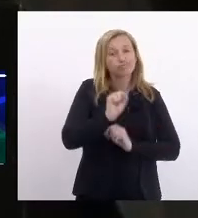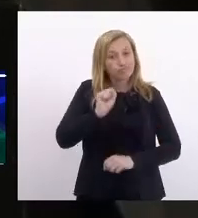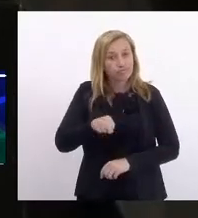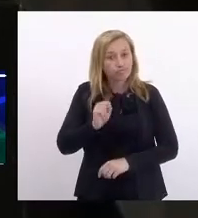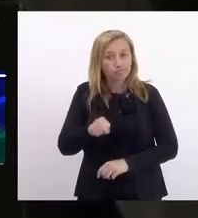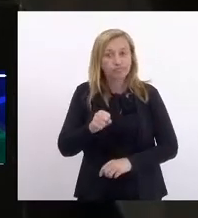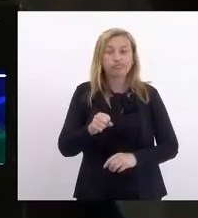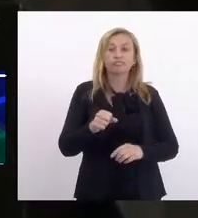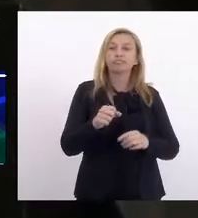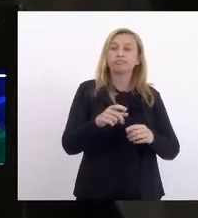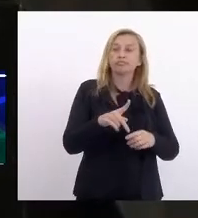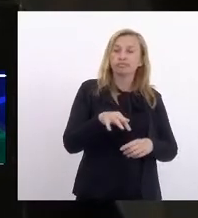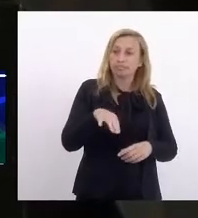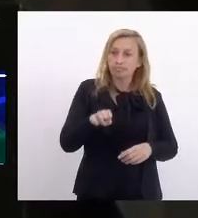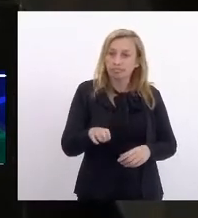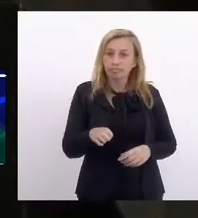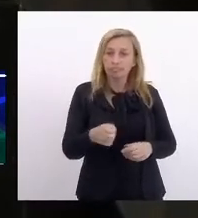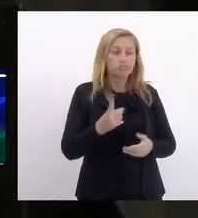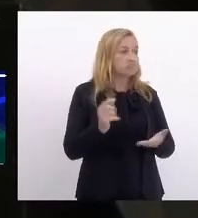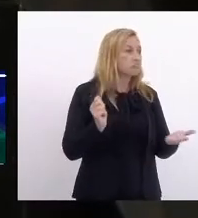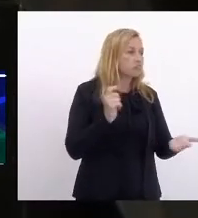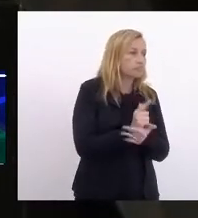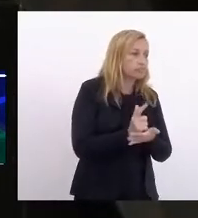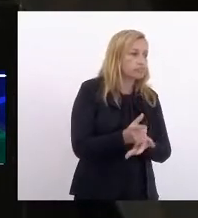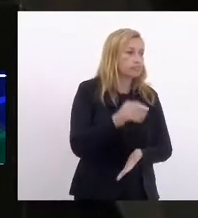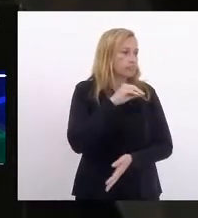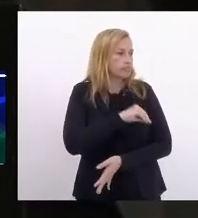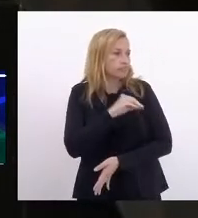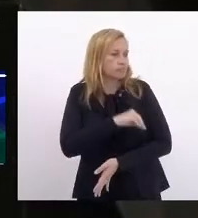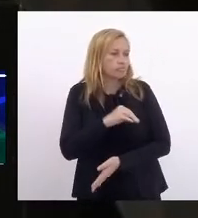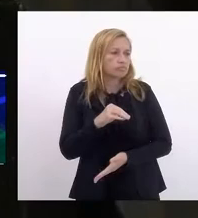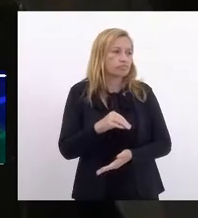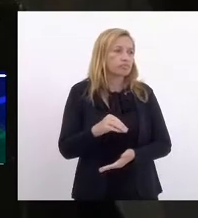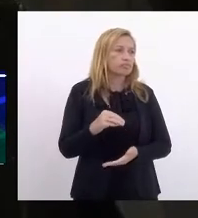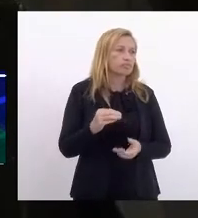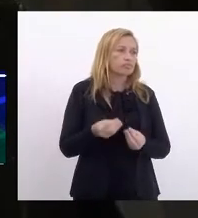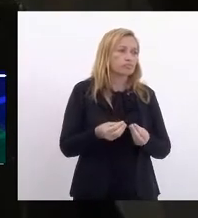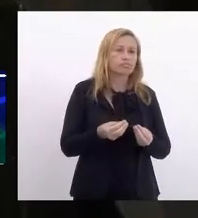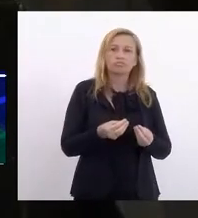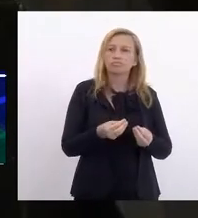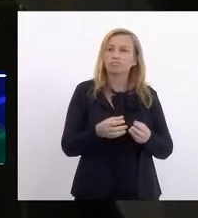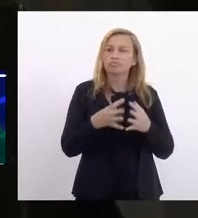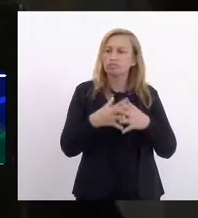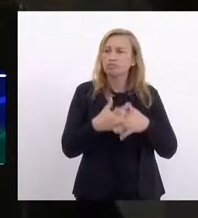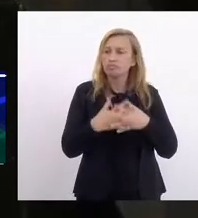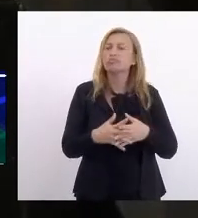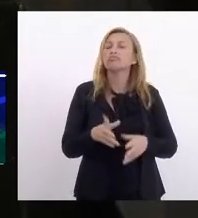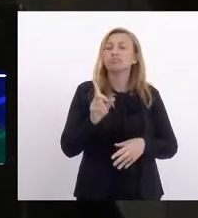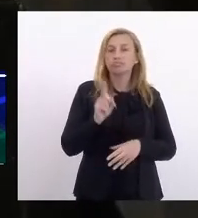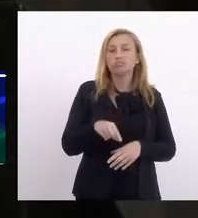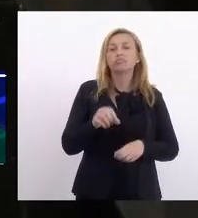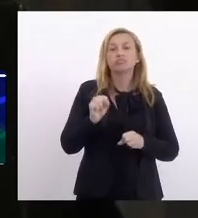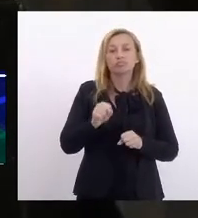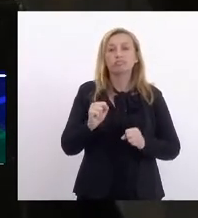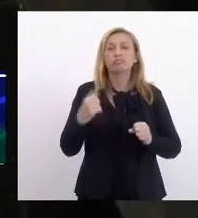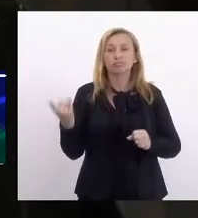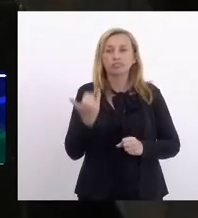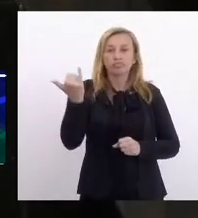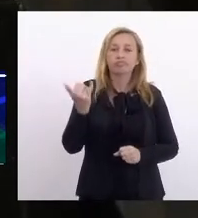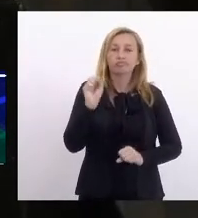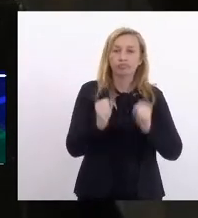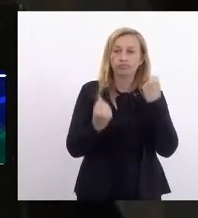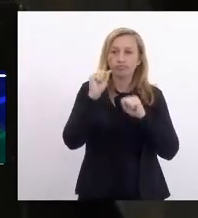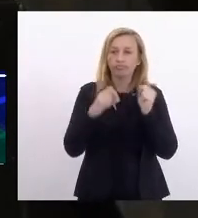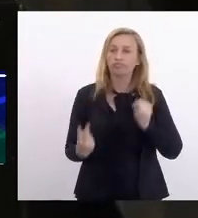é regime, é ameaça de não pagar salário, é ameaça de quebradeira. Claro que é importante valorizar a indústria no Rio de